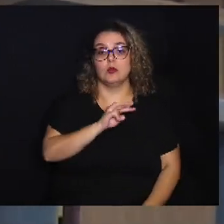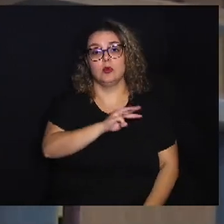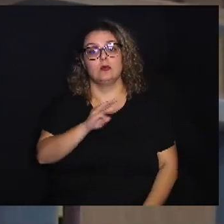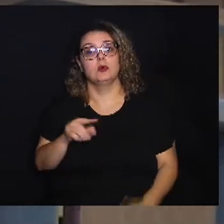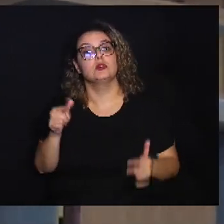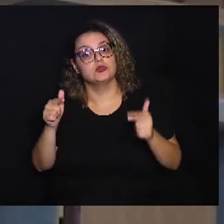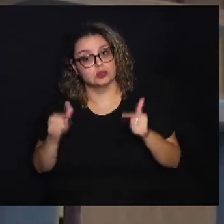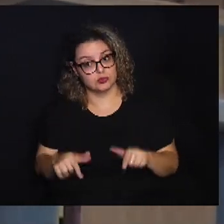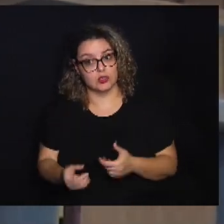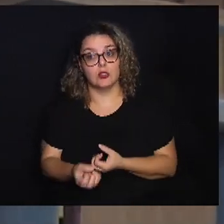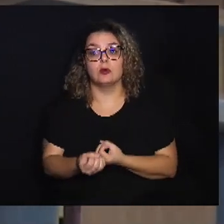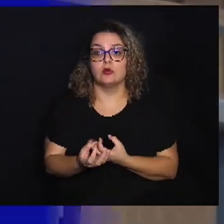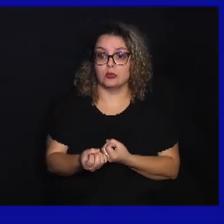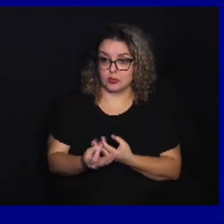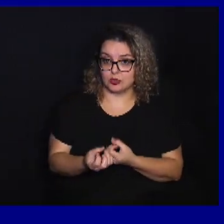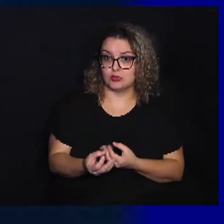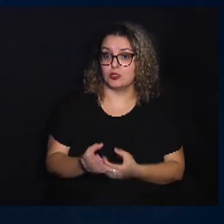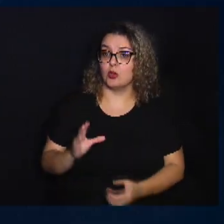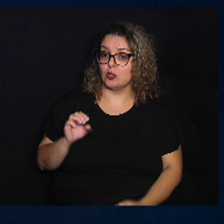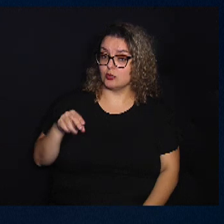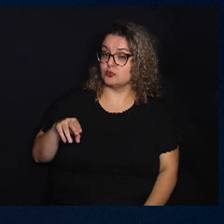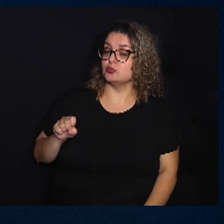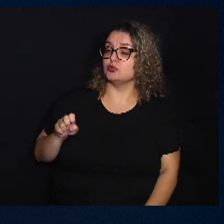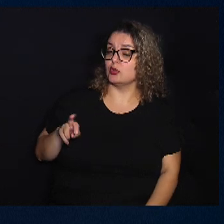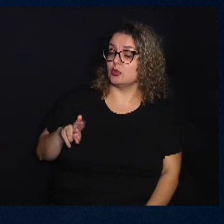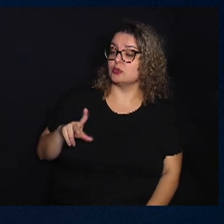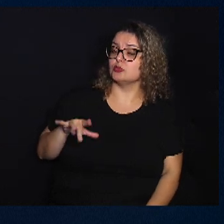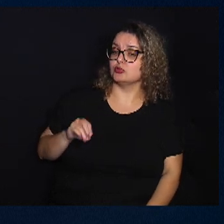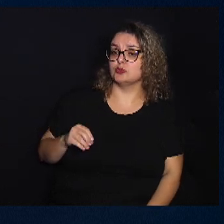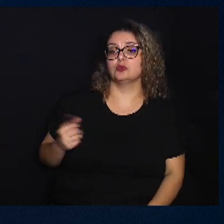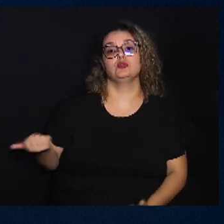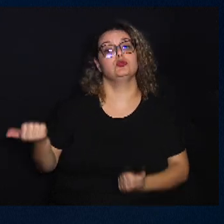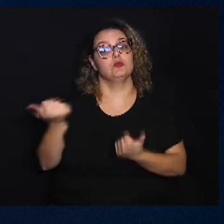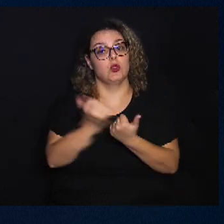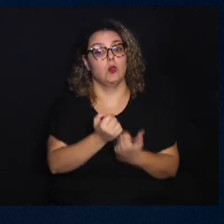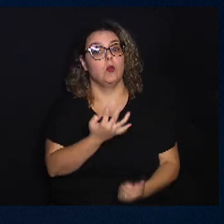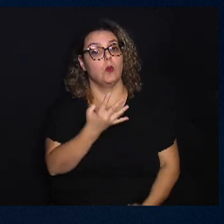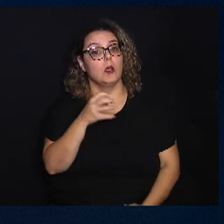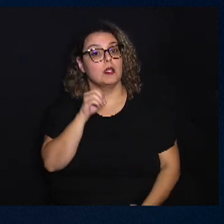local informando que o consórcio deveria ter substituído